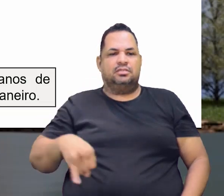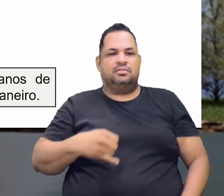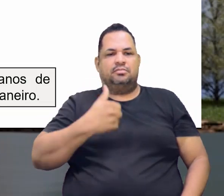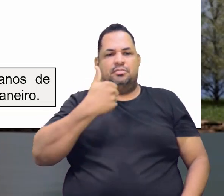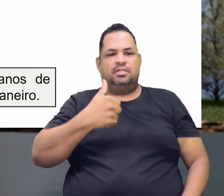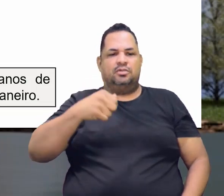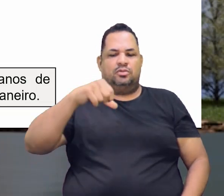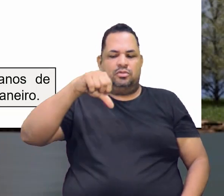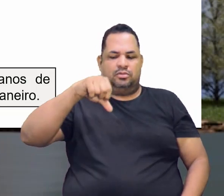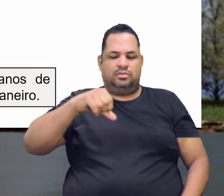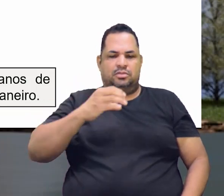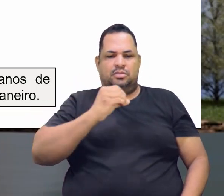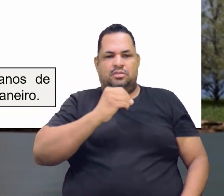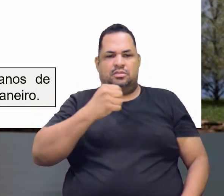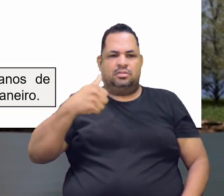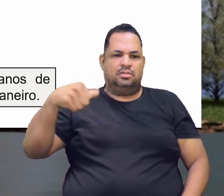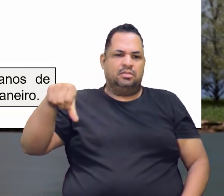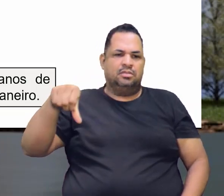1919.